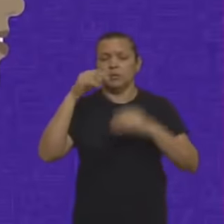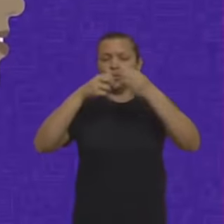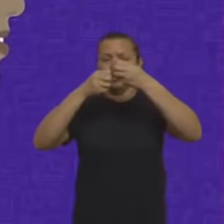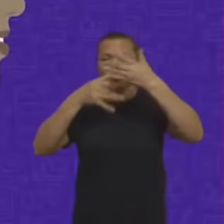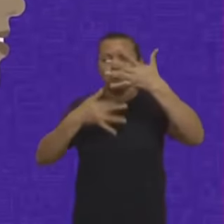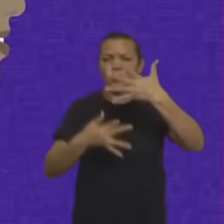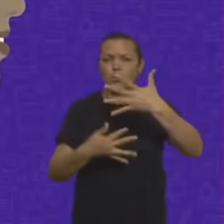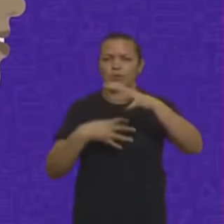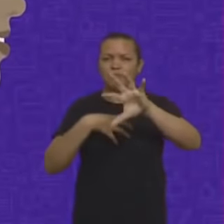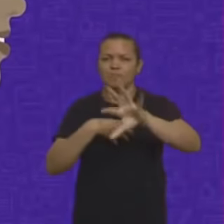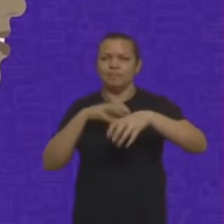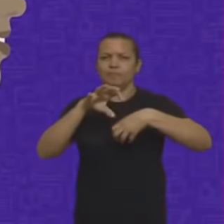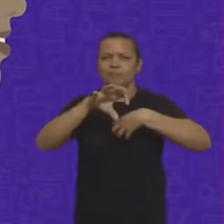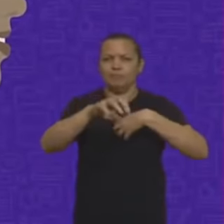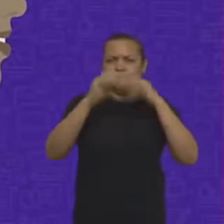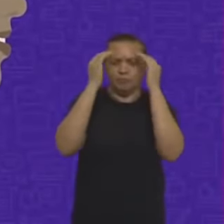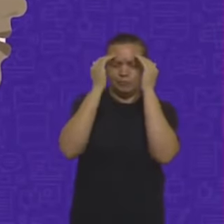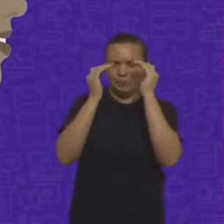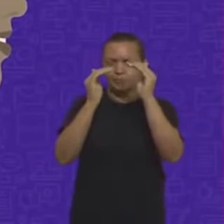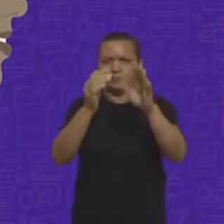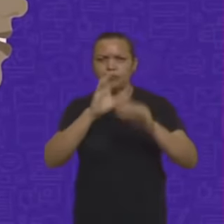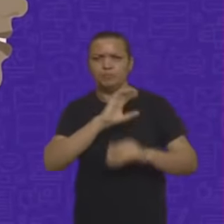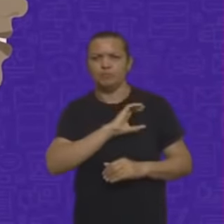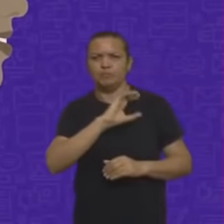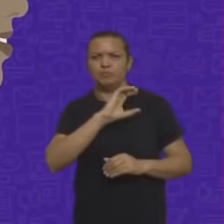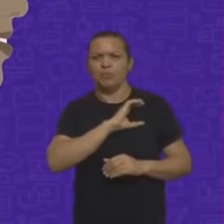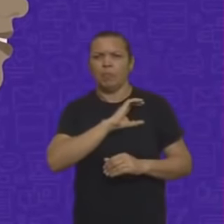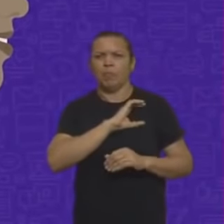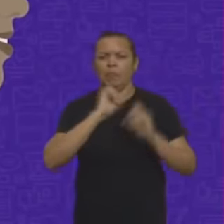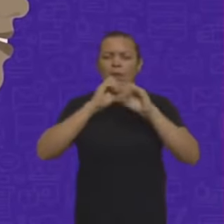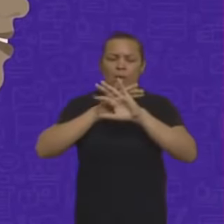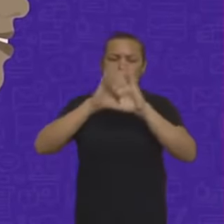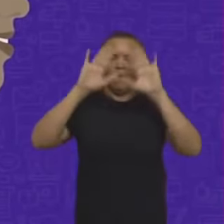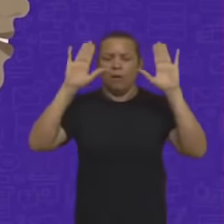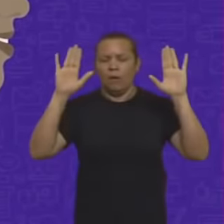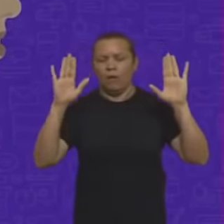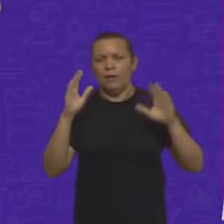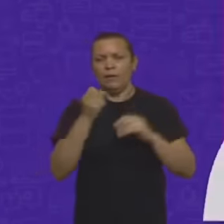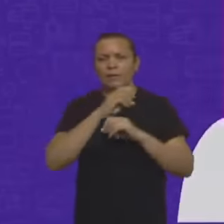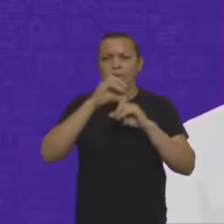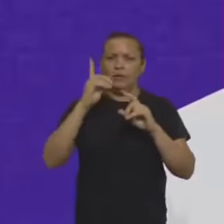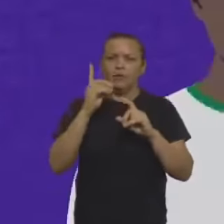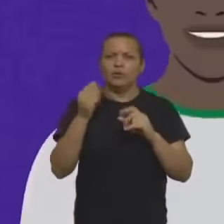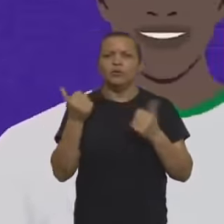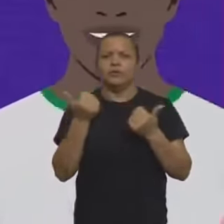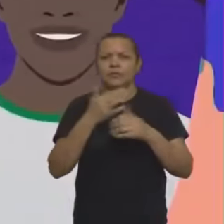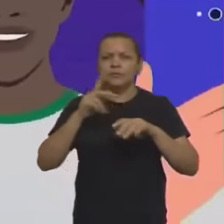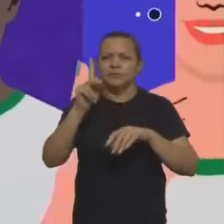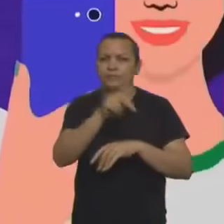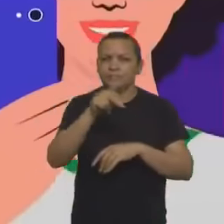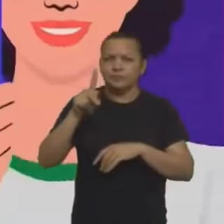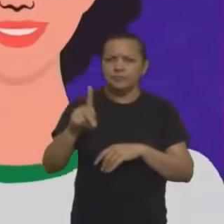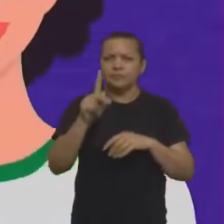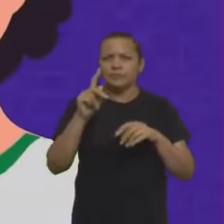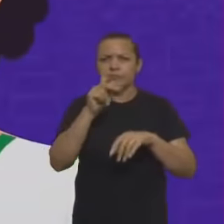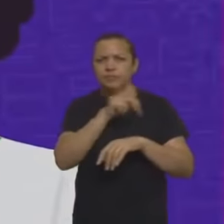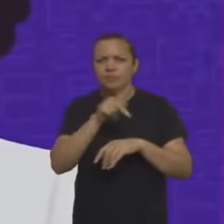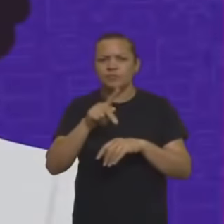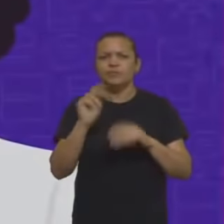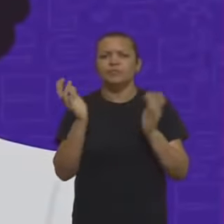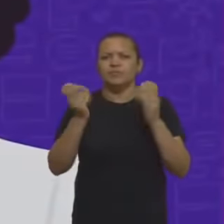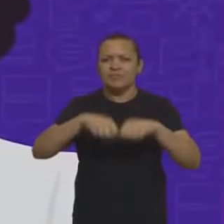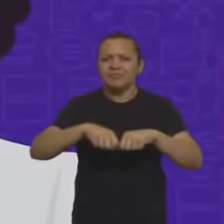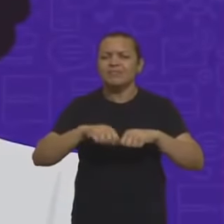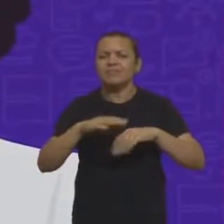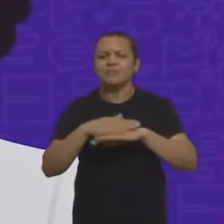de empatia e respeito aos colegas. E, claro, uma ótima oportunidade pedagógica para os professores